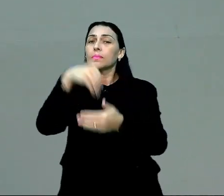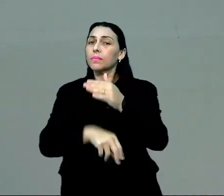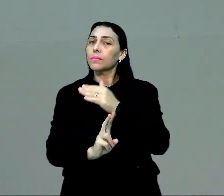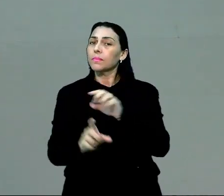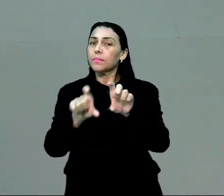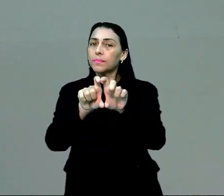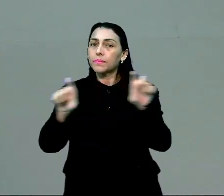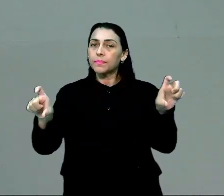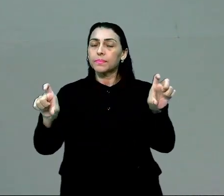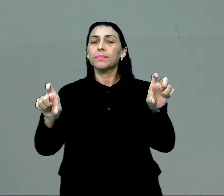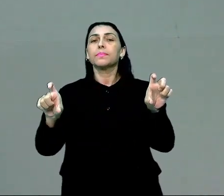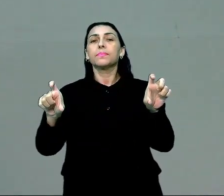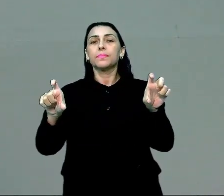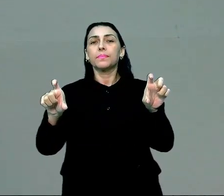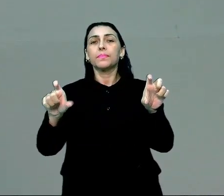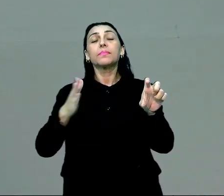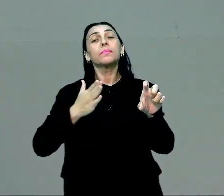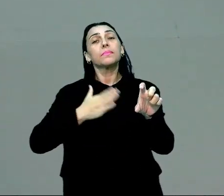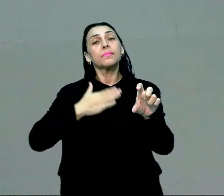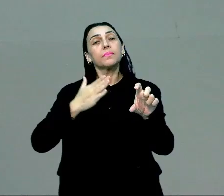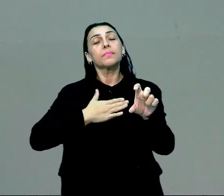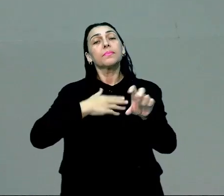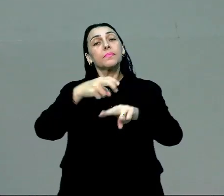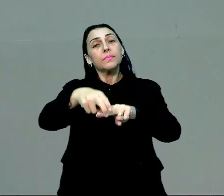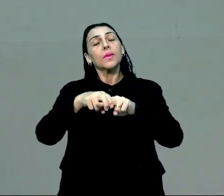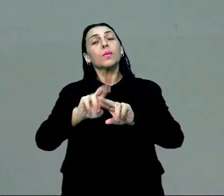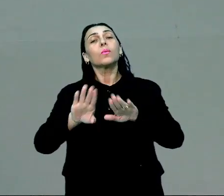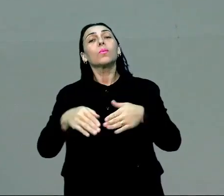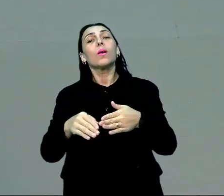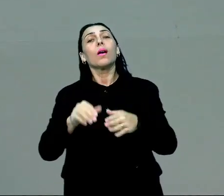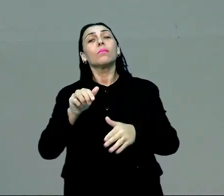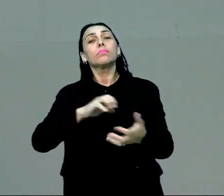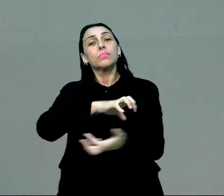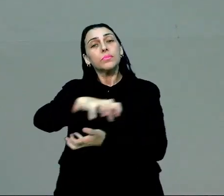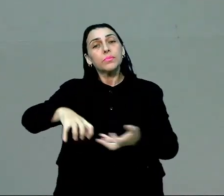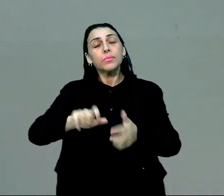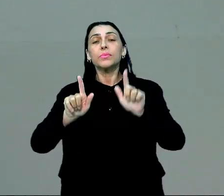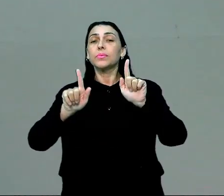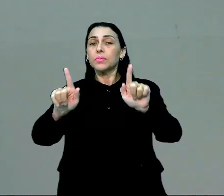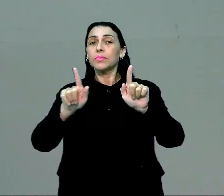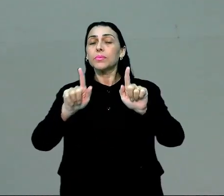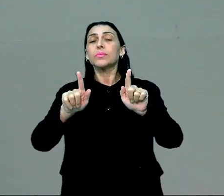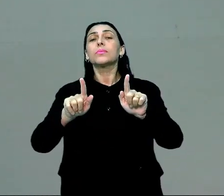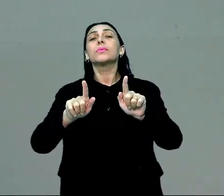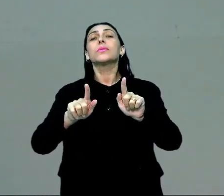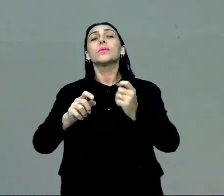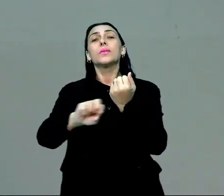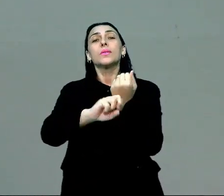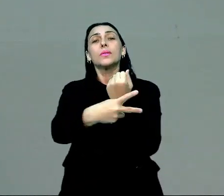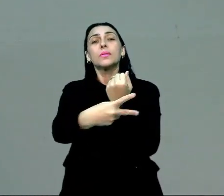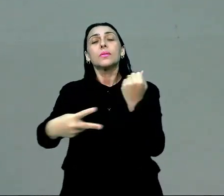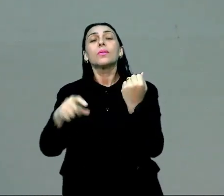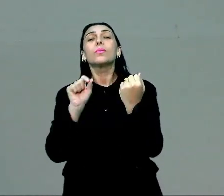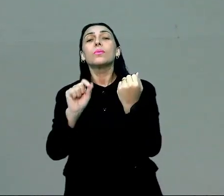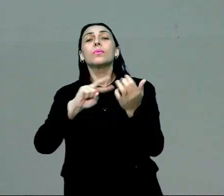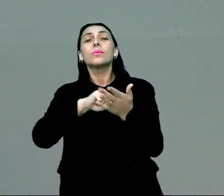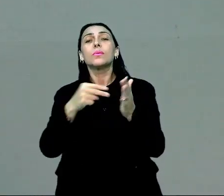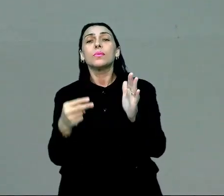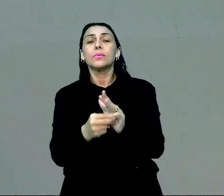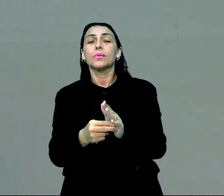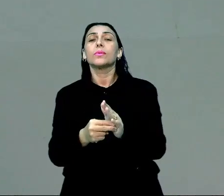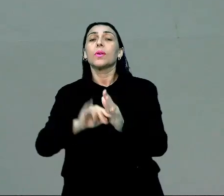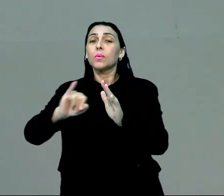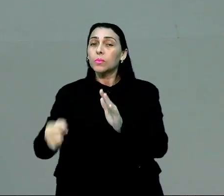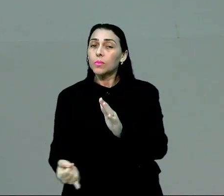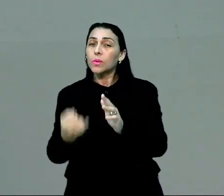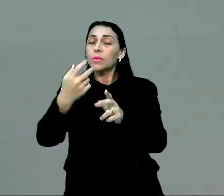mesmo parágrafo. E aí, a minha causa seria as greves e os protestos, e as consequências seriam o quê? As chances